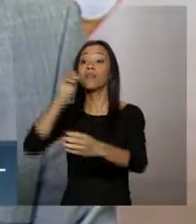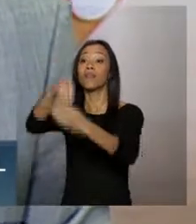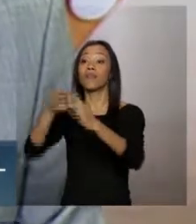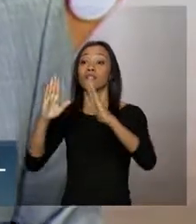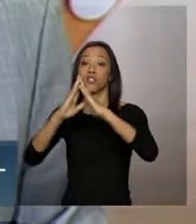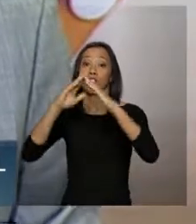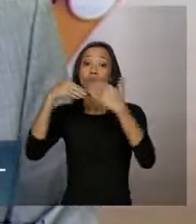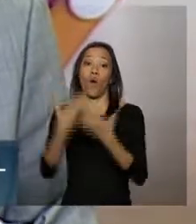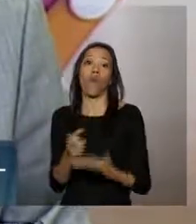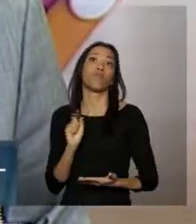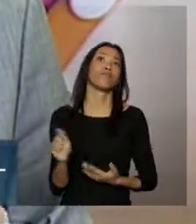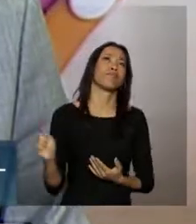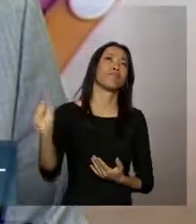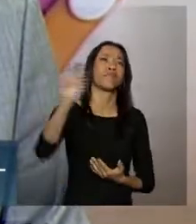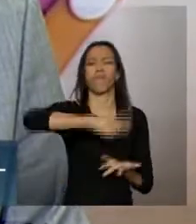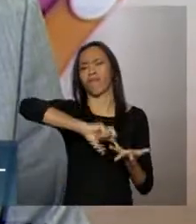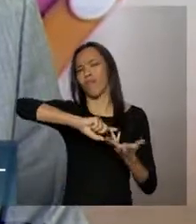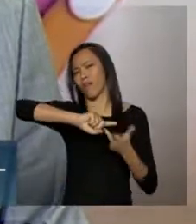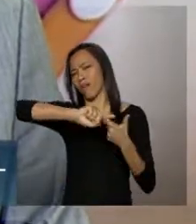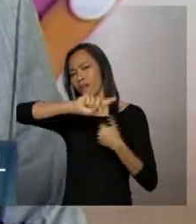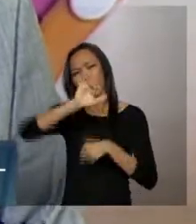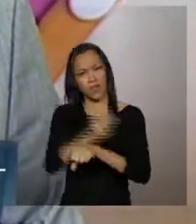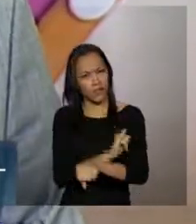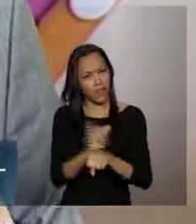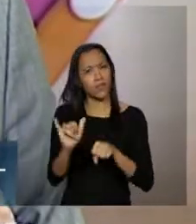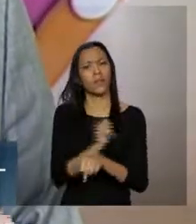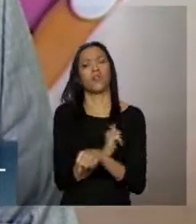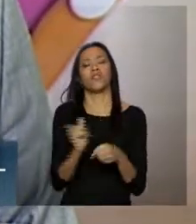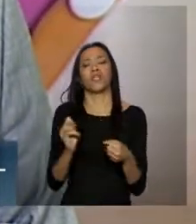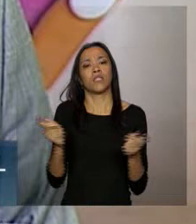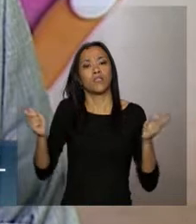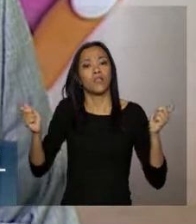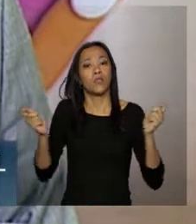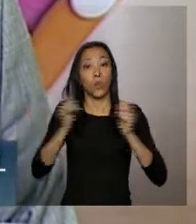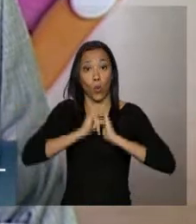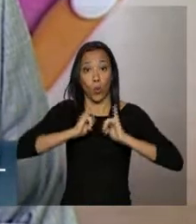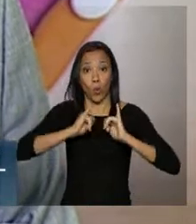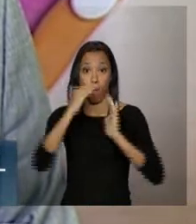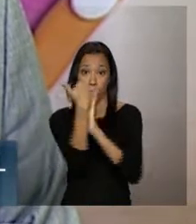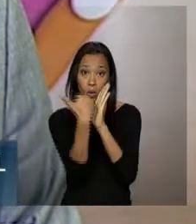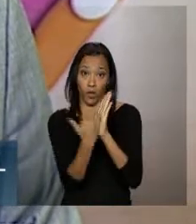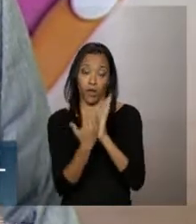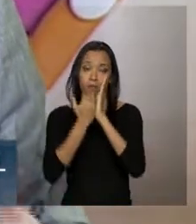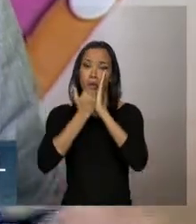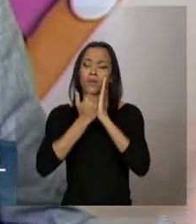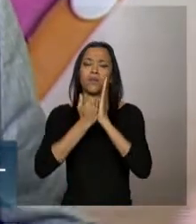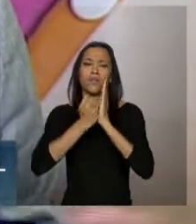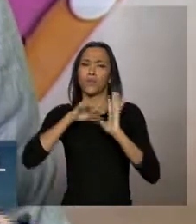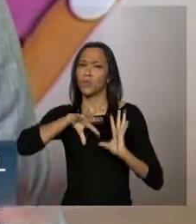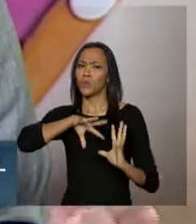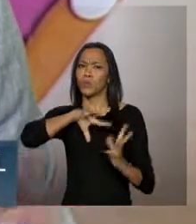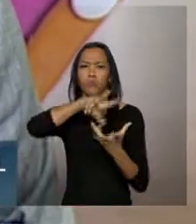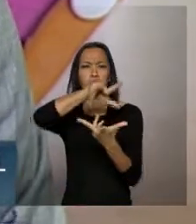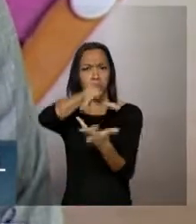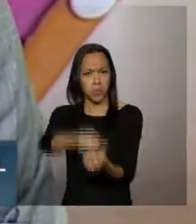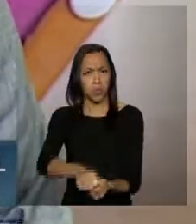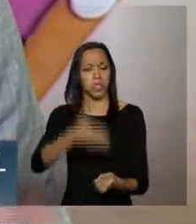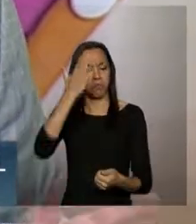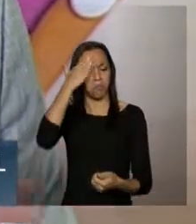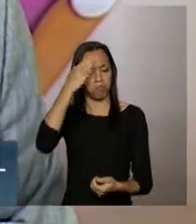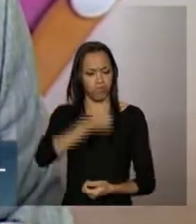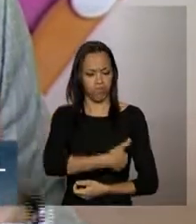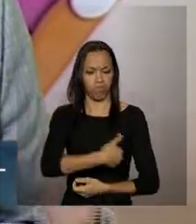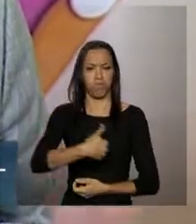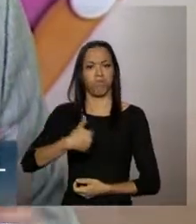crianças, enfim, um conjunto de estratégias que faz com que o nosso Programa Nacional de Imunização no mundo inteiro seja reconhecido pela